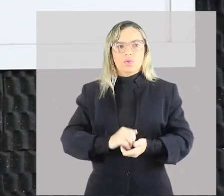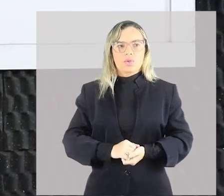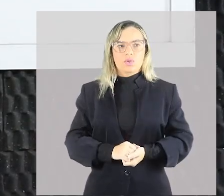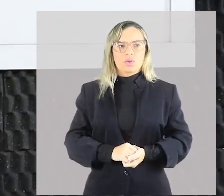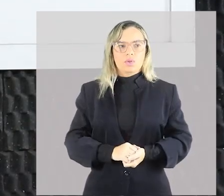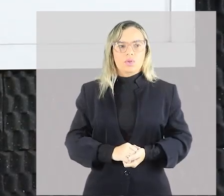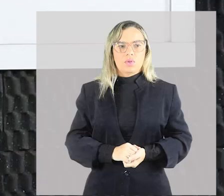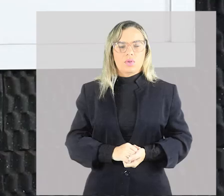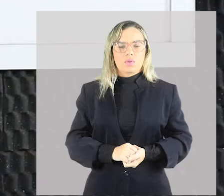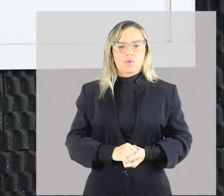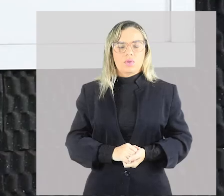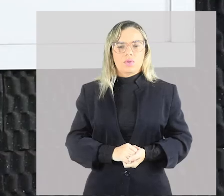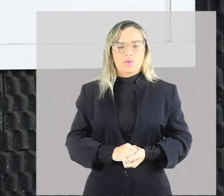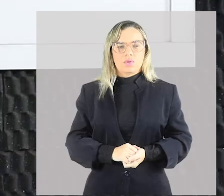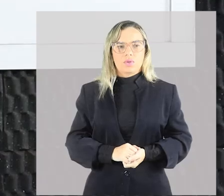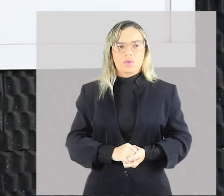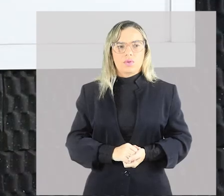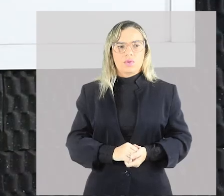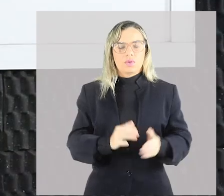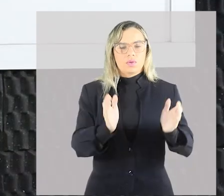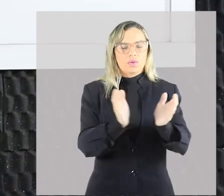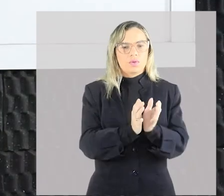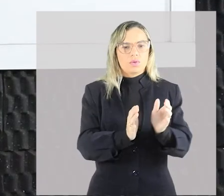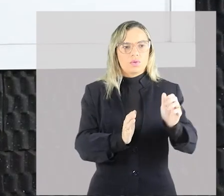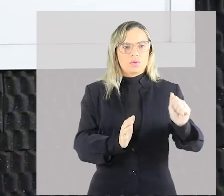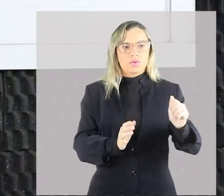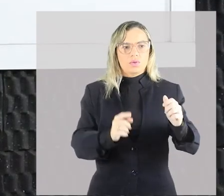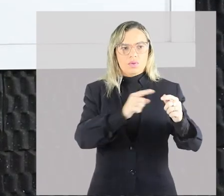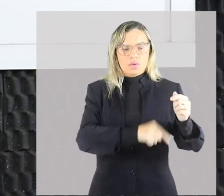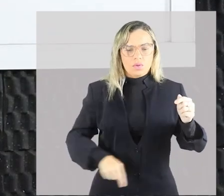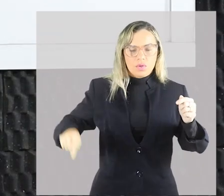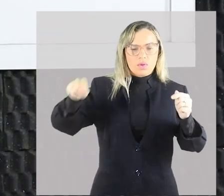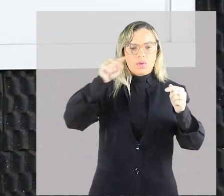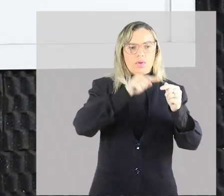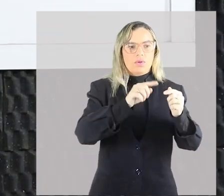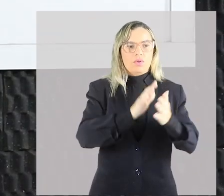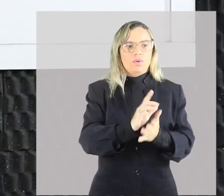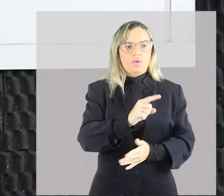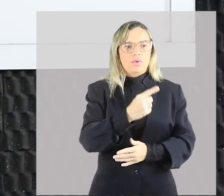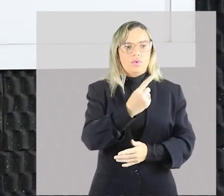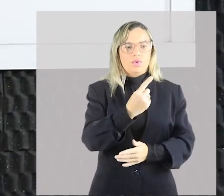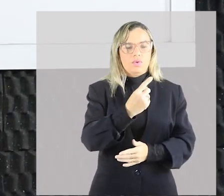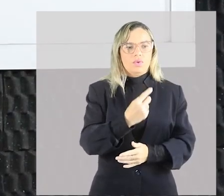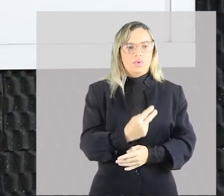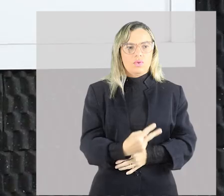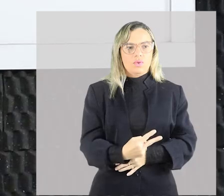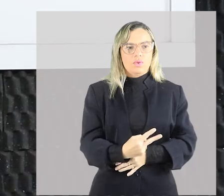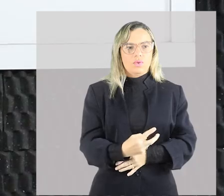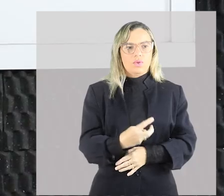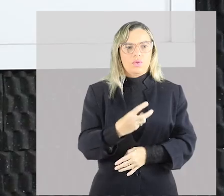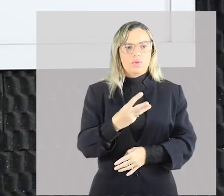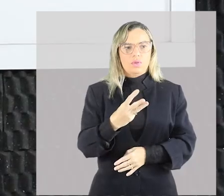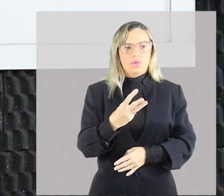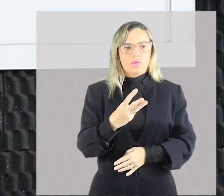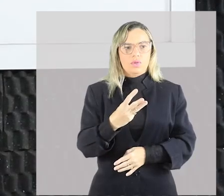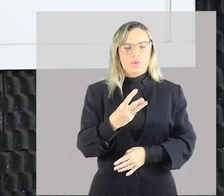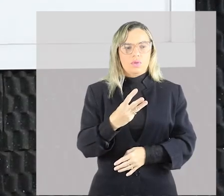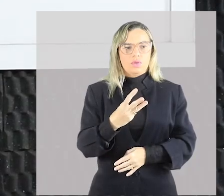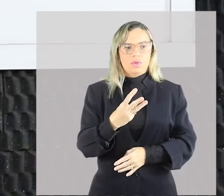aqui o conjunto A. O conjunto A com os elementos 1, 2, 3